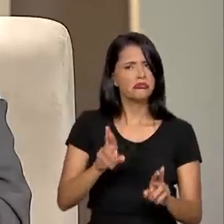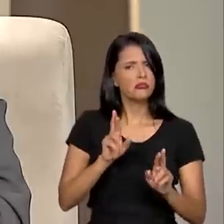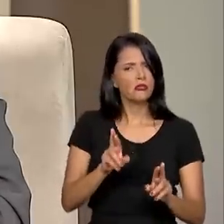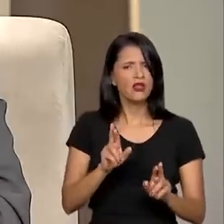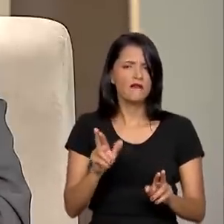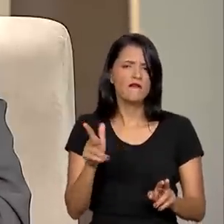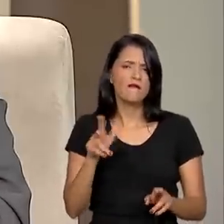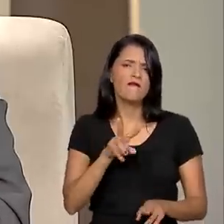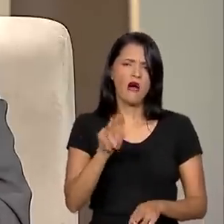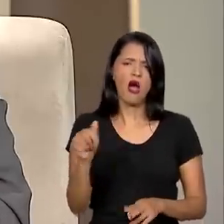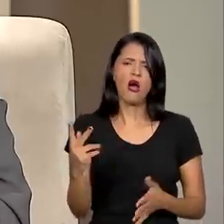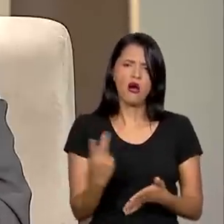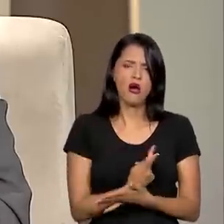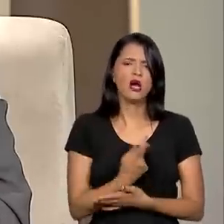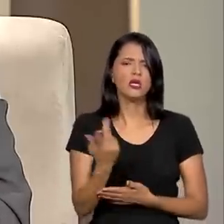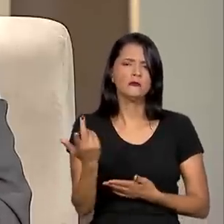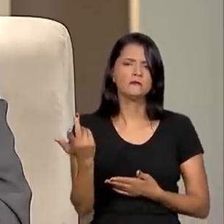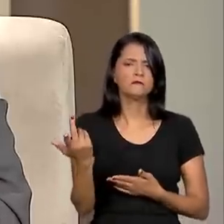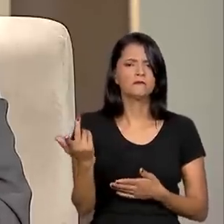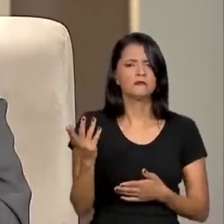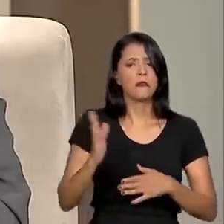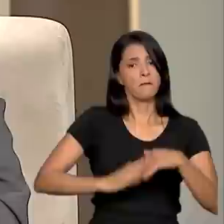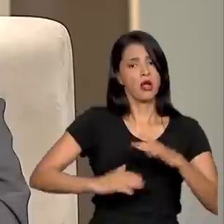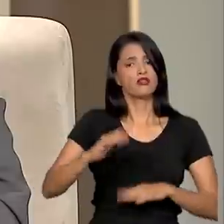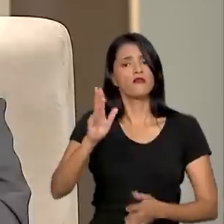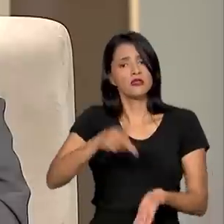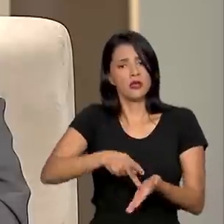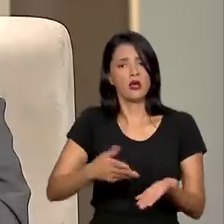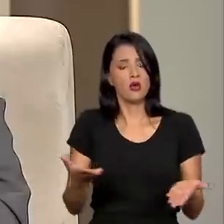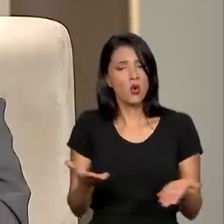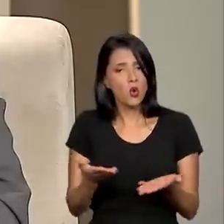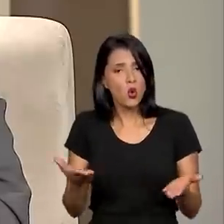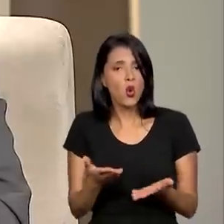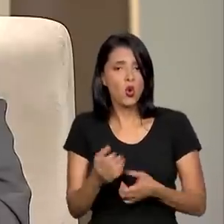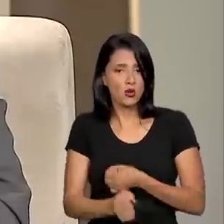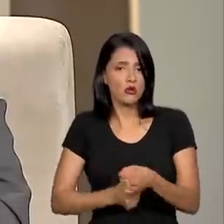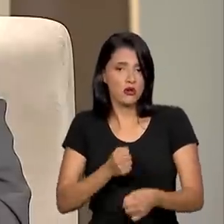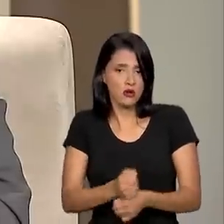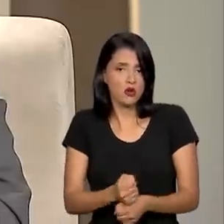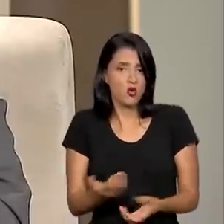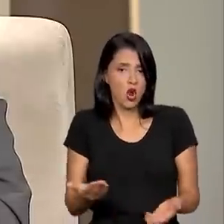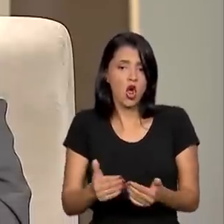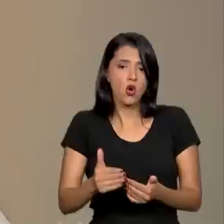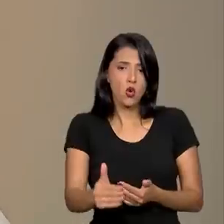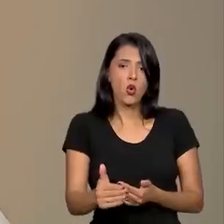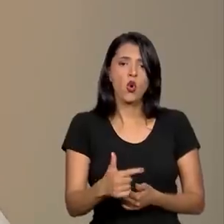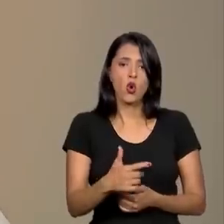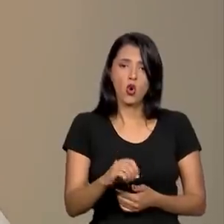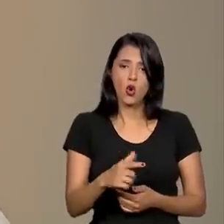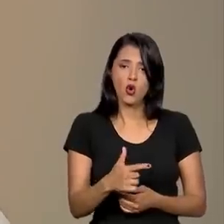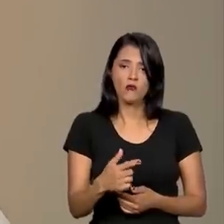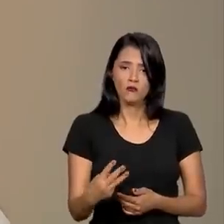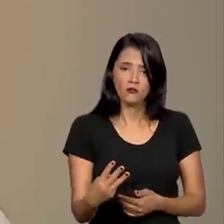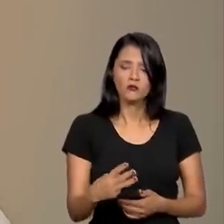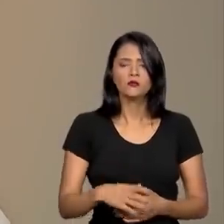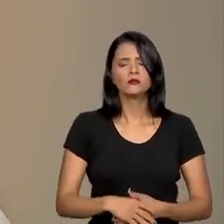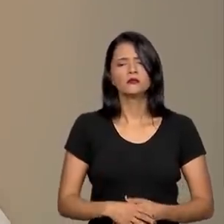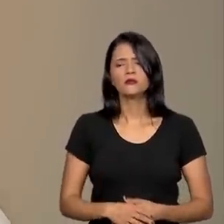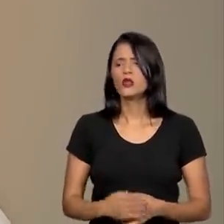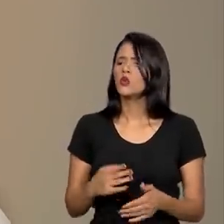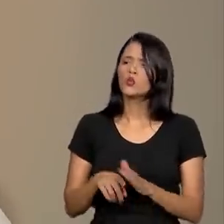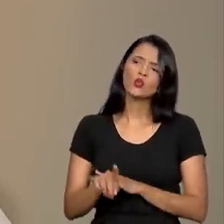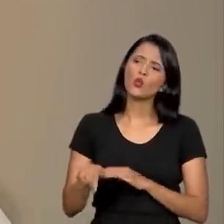prática, na vida prática, agora, no próximo ano. E qual que é a expectativa